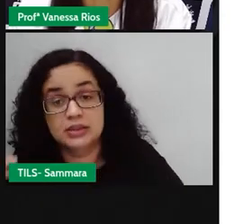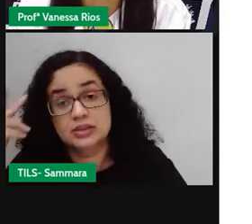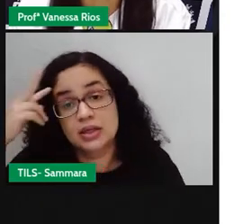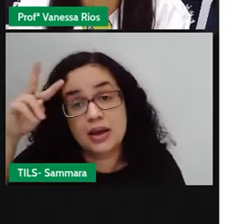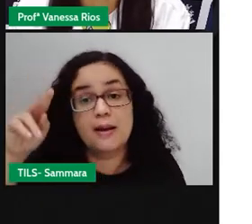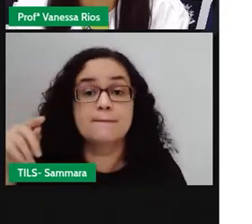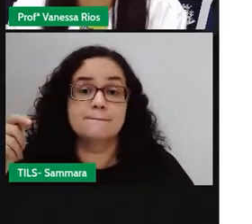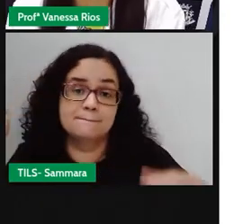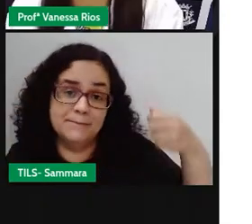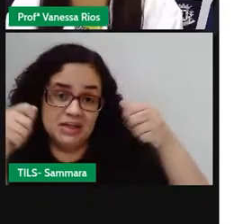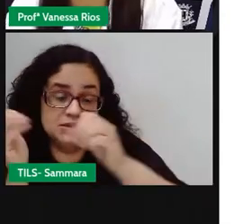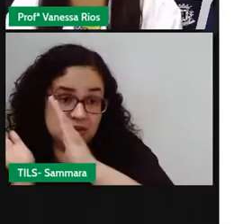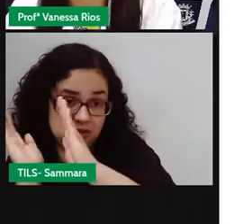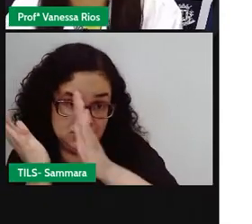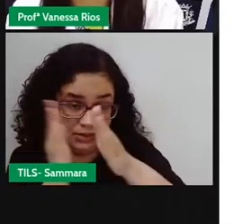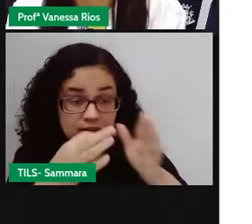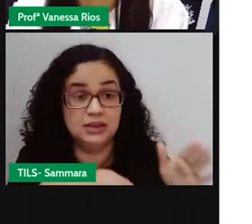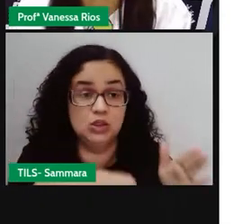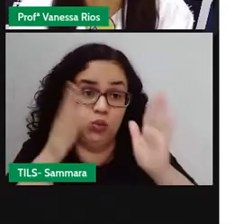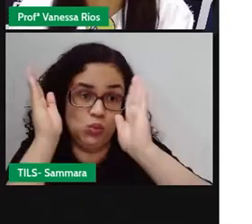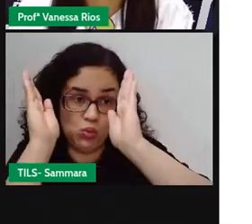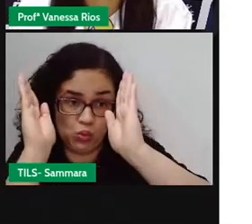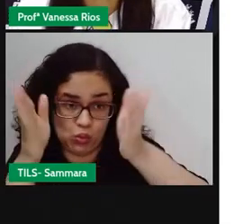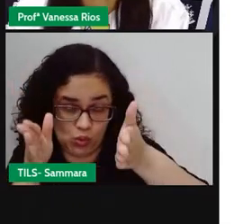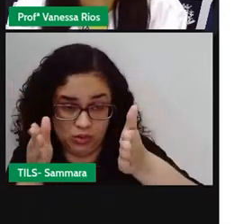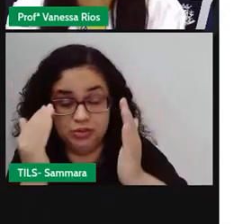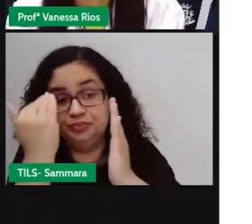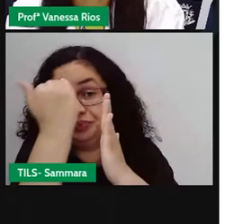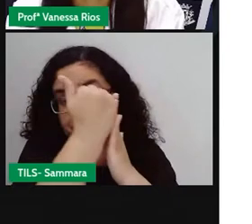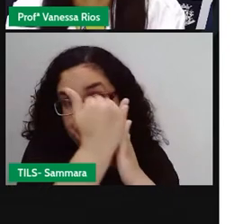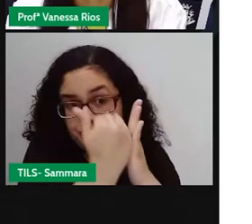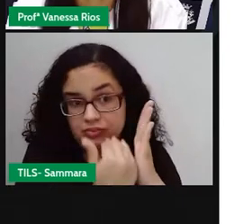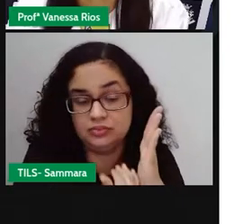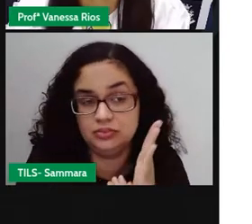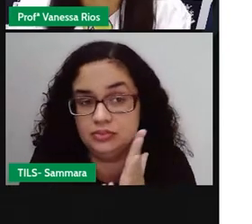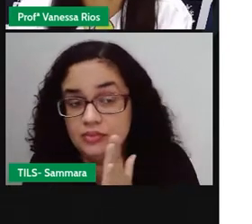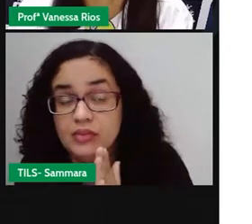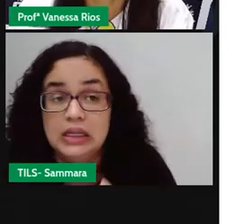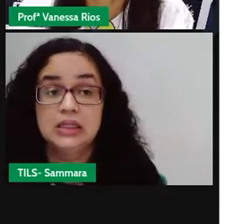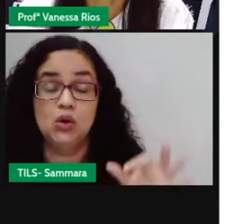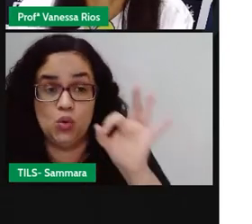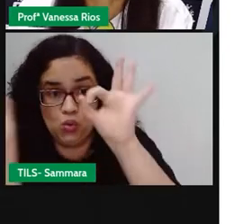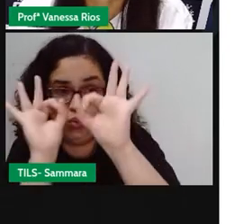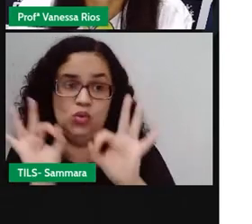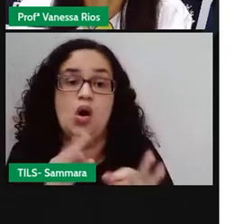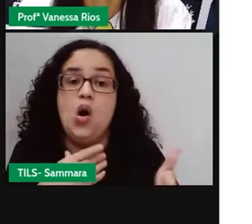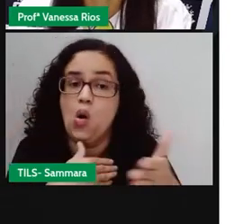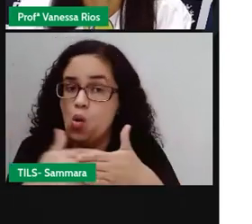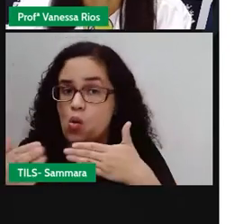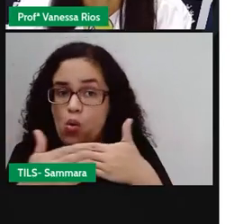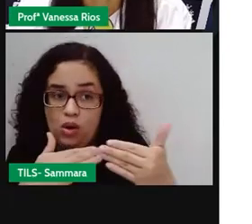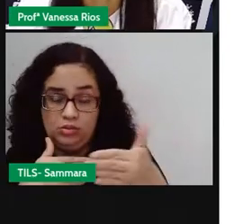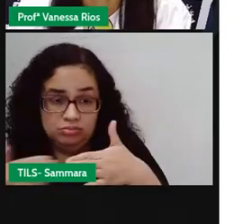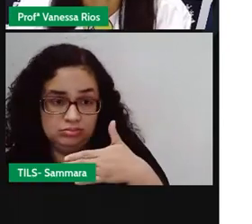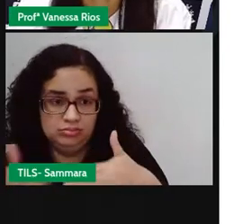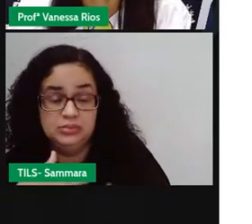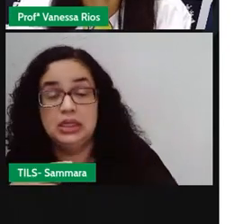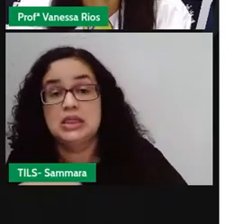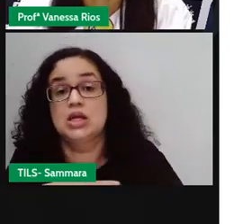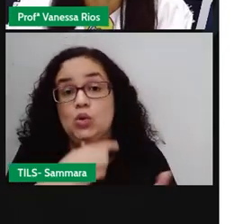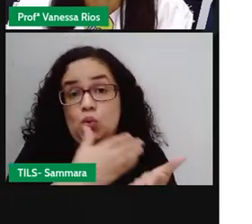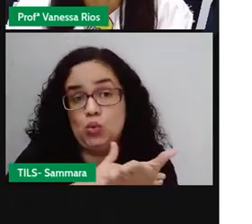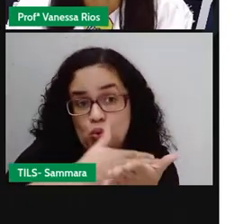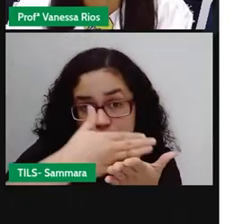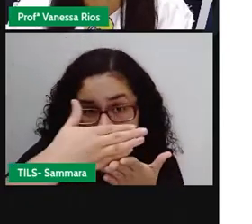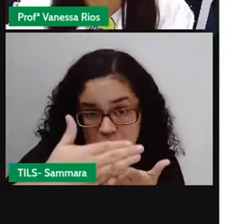eles precisam seguir uma ordem, né? Os parágrafos, eles não estão organizados de qualquer jeito. Tem um